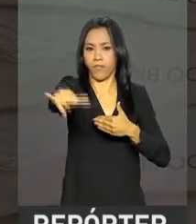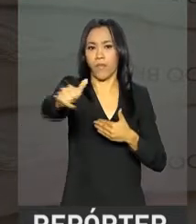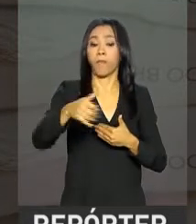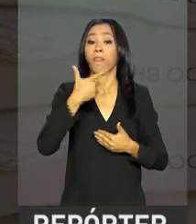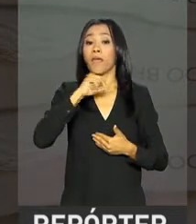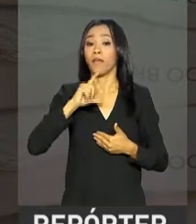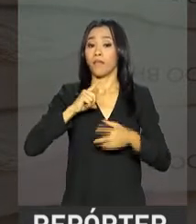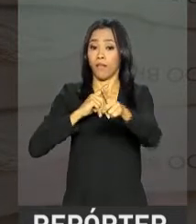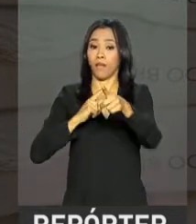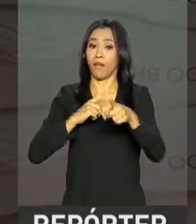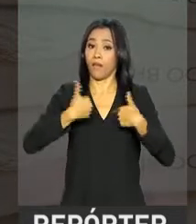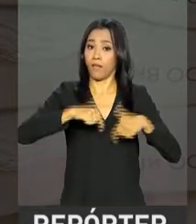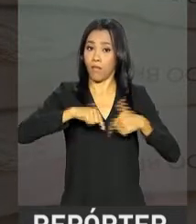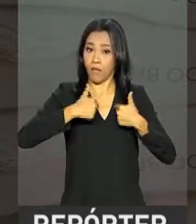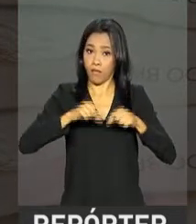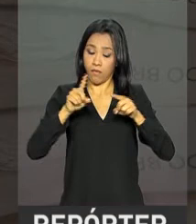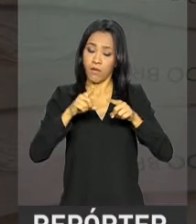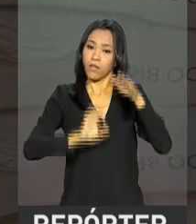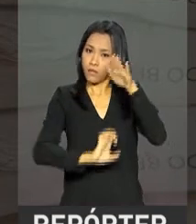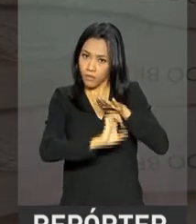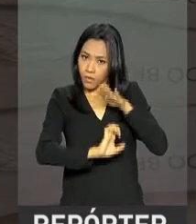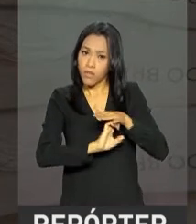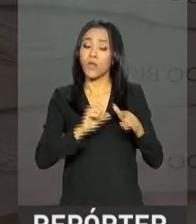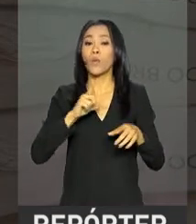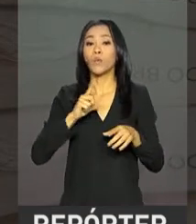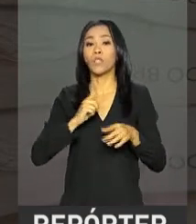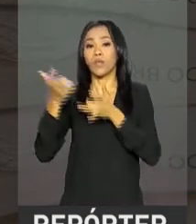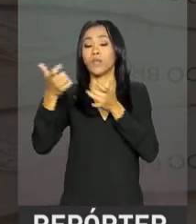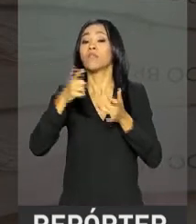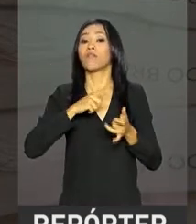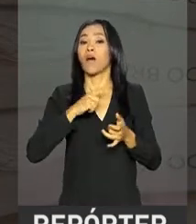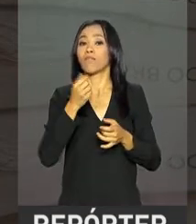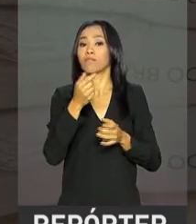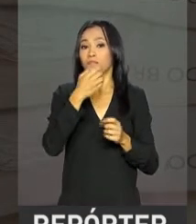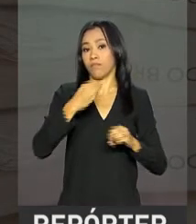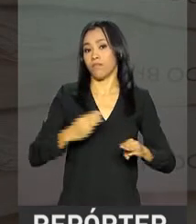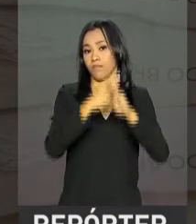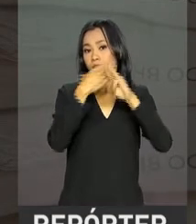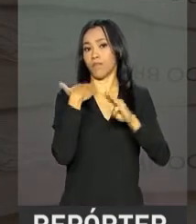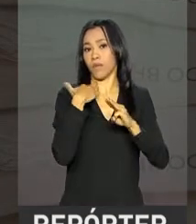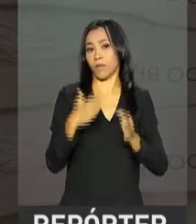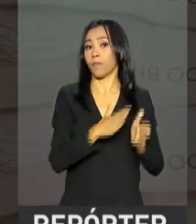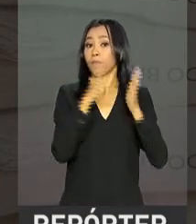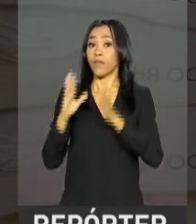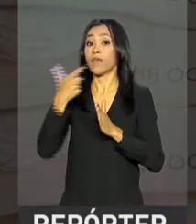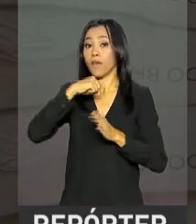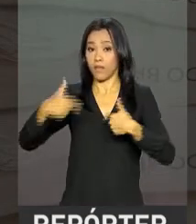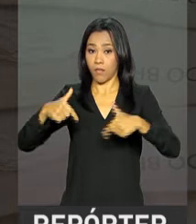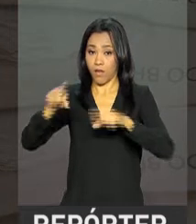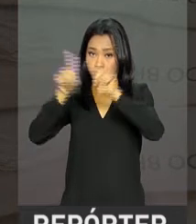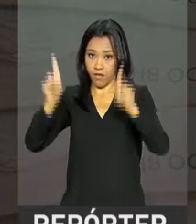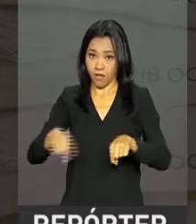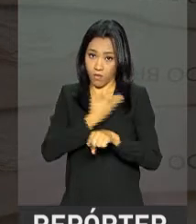vínculo com a iniciativa privada os recursos estão na caixa econômica federal e para os servidores públicos os valores